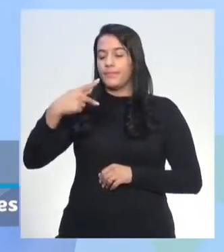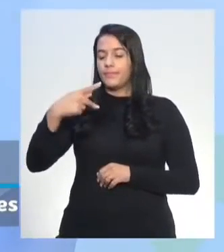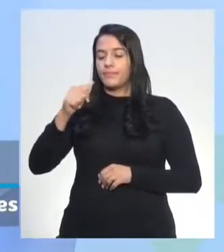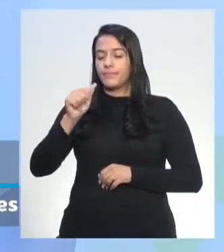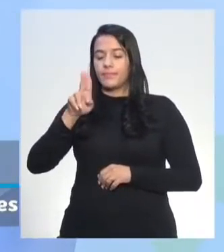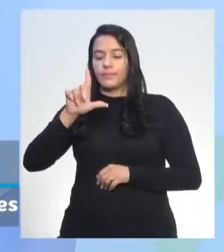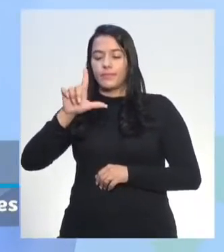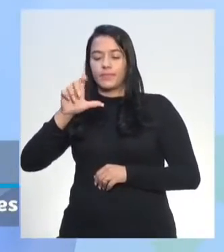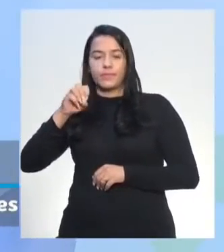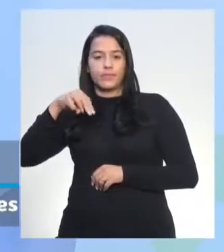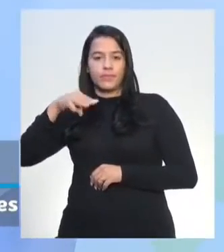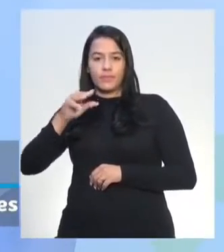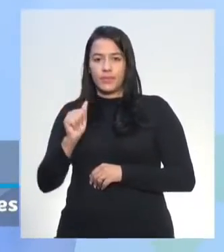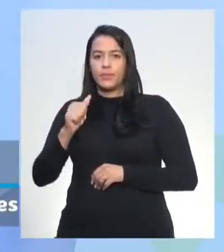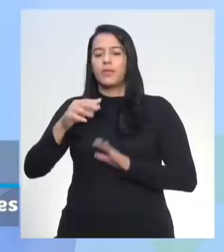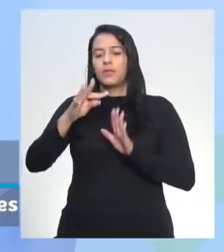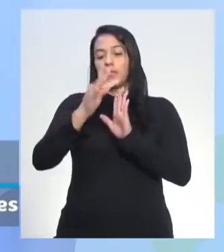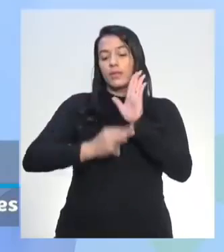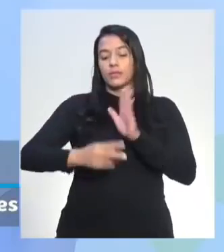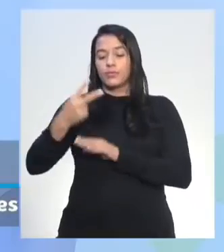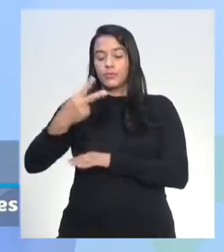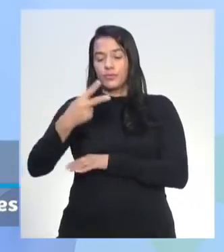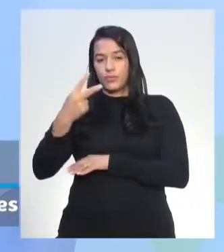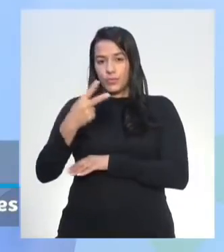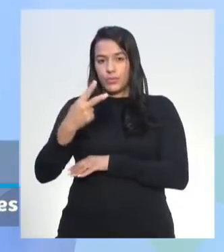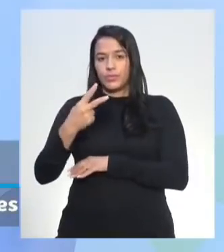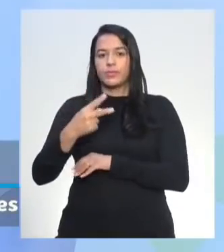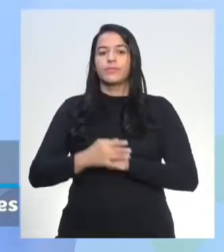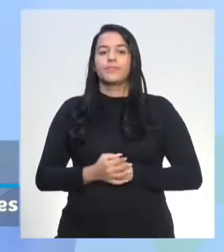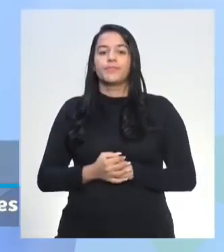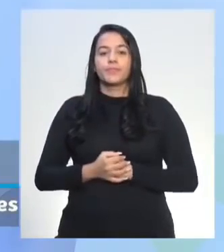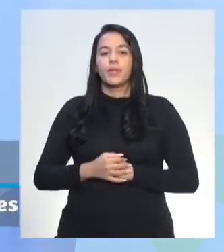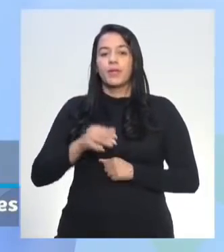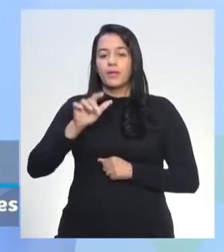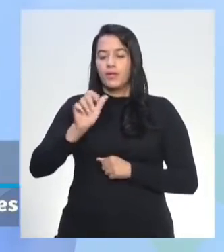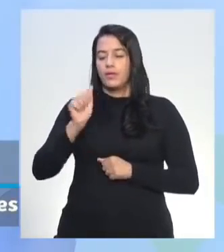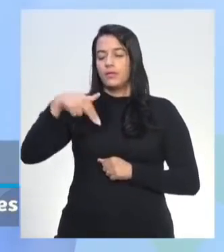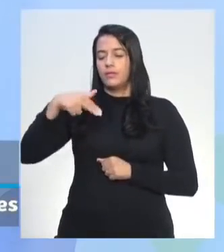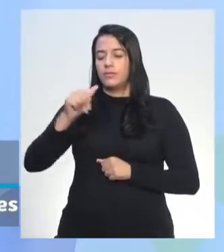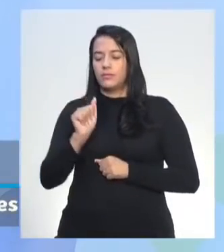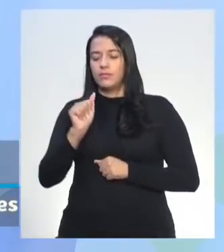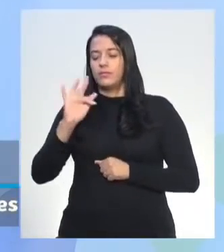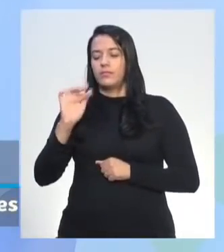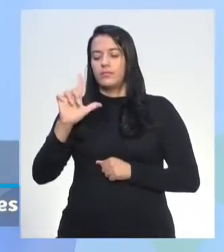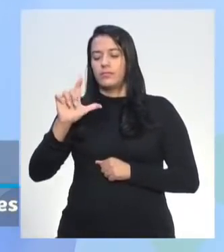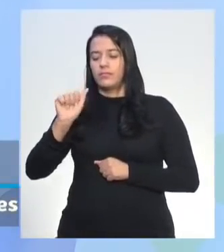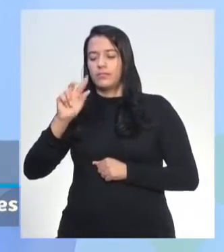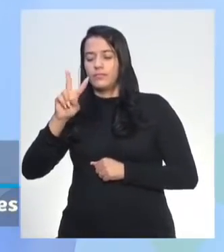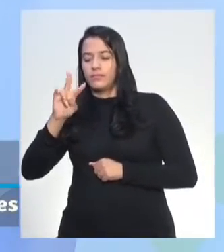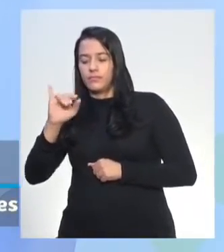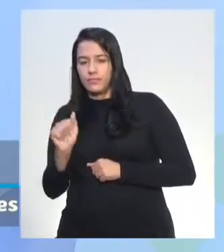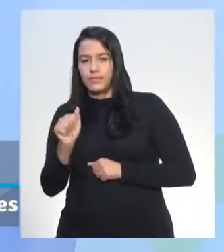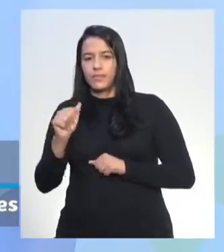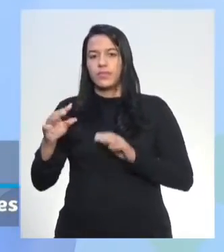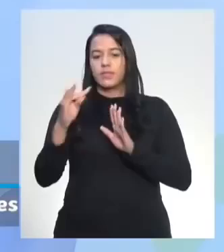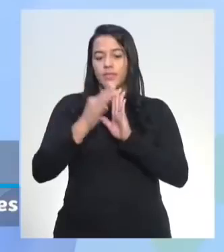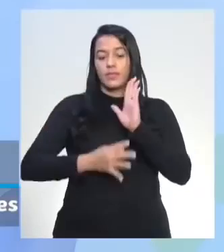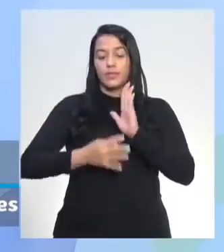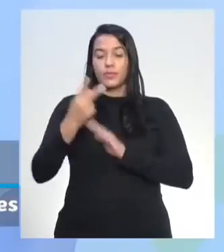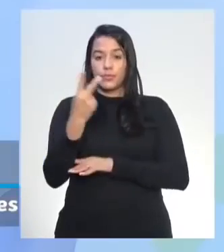texto 2. A Ana Flávia, do professor Sérgio, coloca texto 2. Eles são da